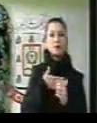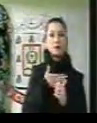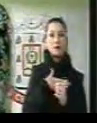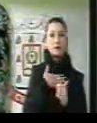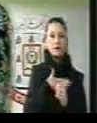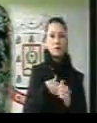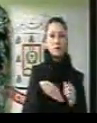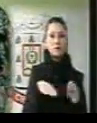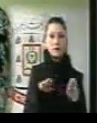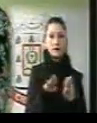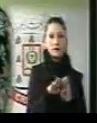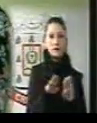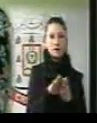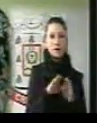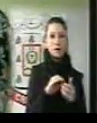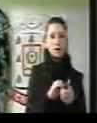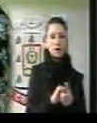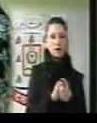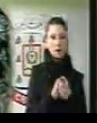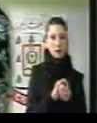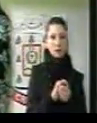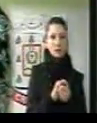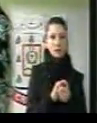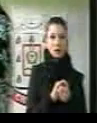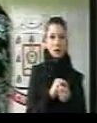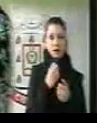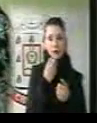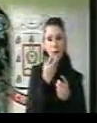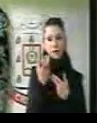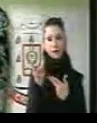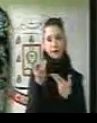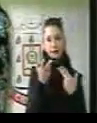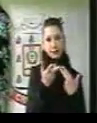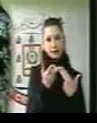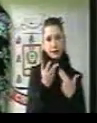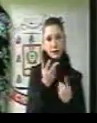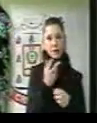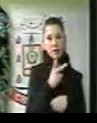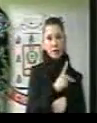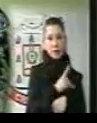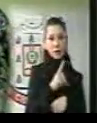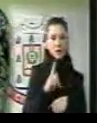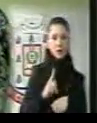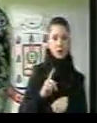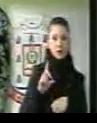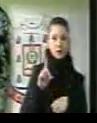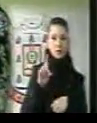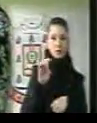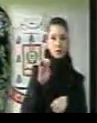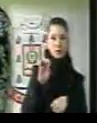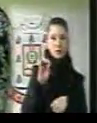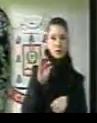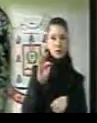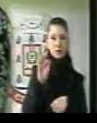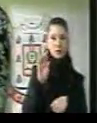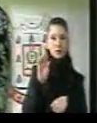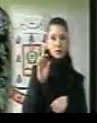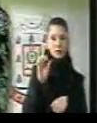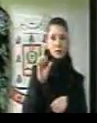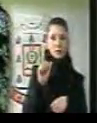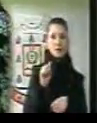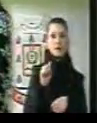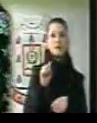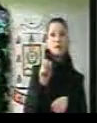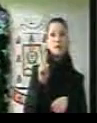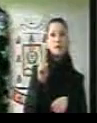também de cumprimentar e aí dar as boas-vindas ao presidente do DEINFRA, Wanderlei Agostini,